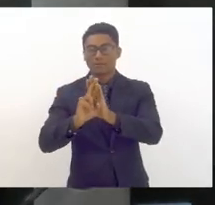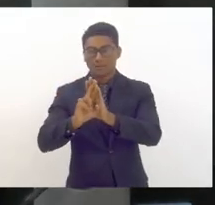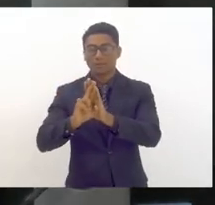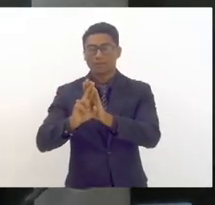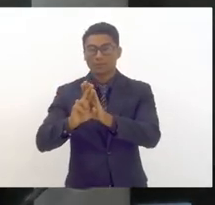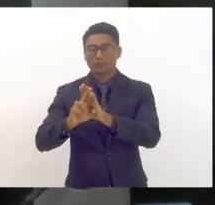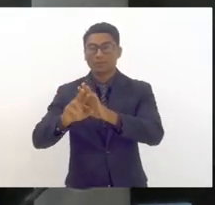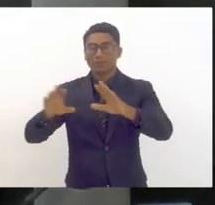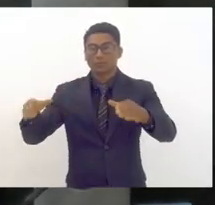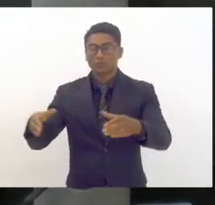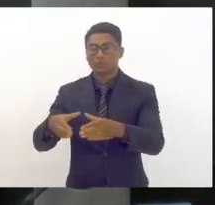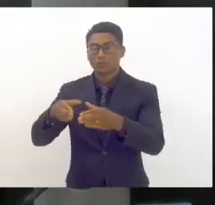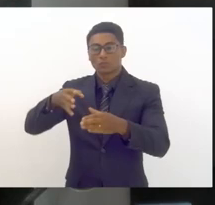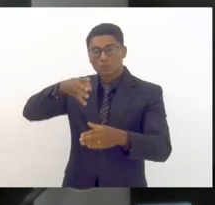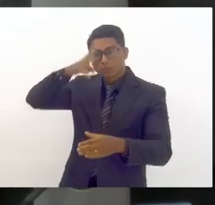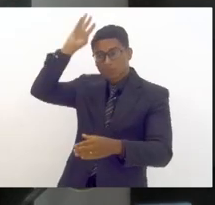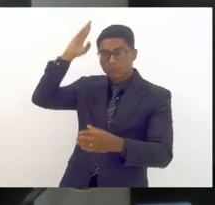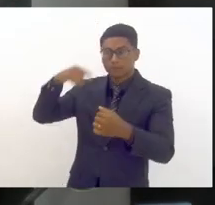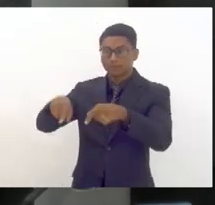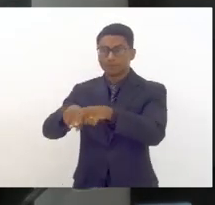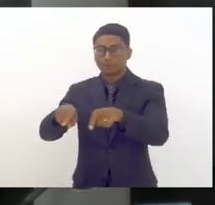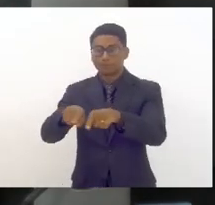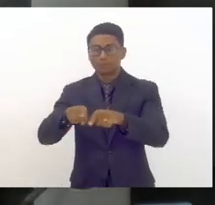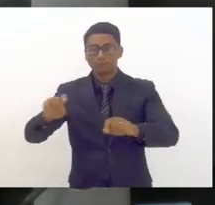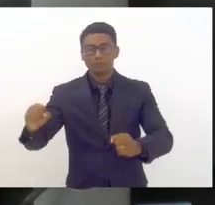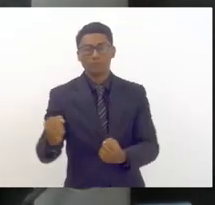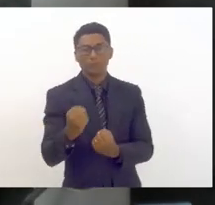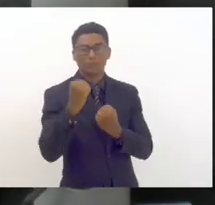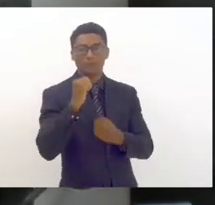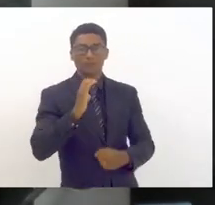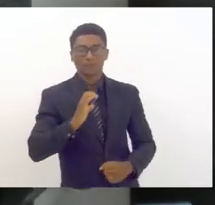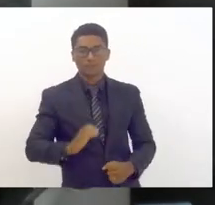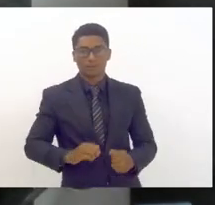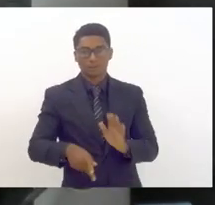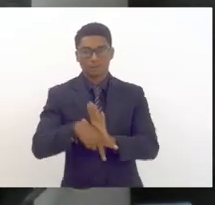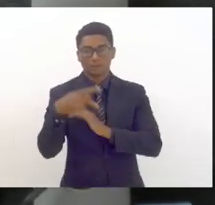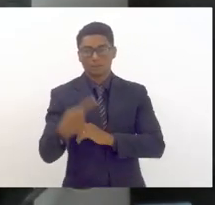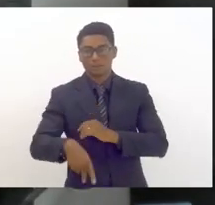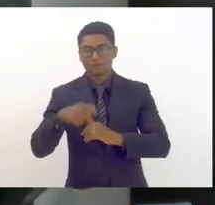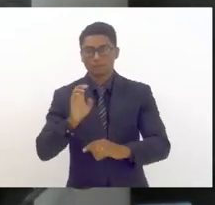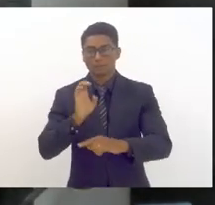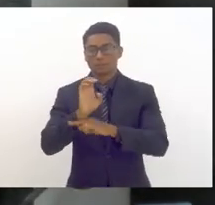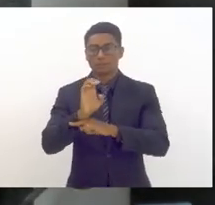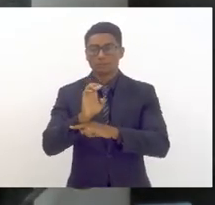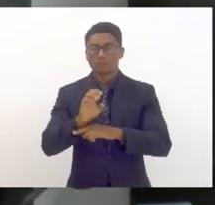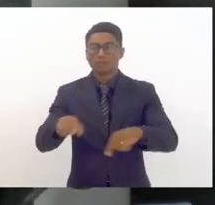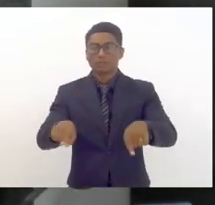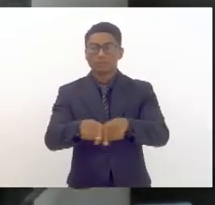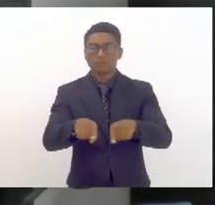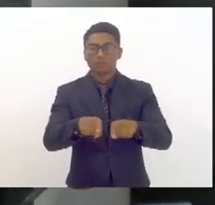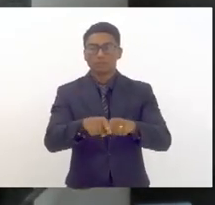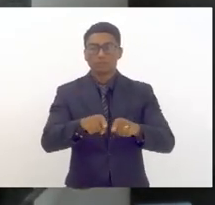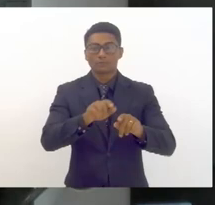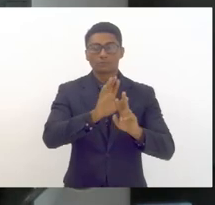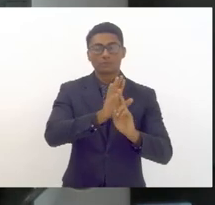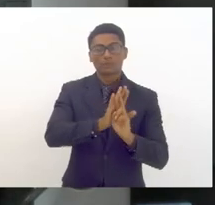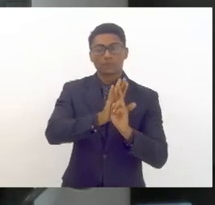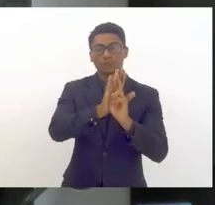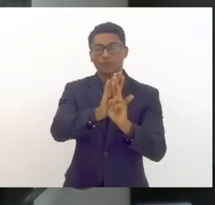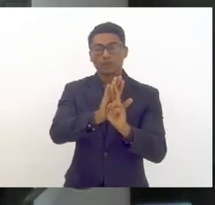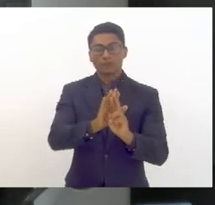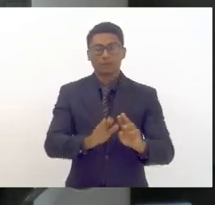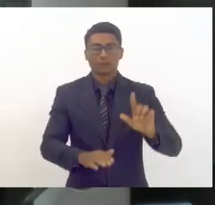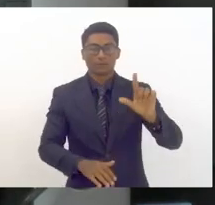de Bombeiros, assim como também da Defesa Civil do Estado, né, representando aqui o coronel